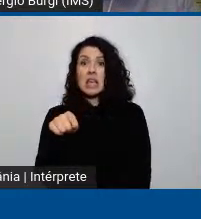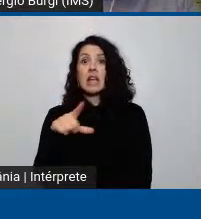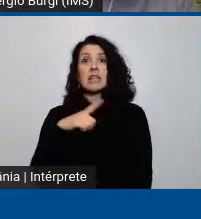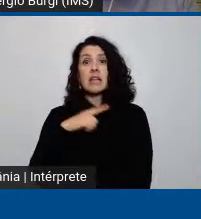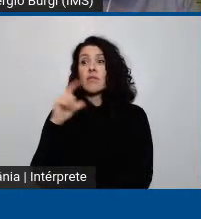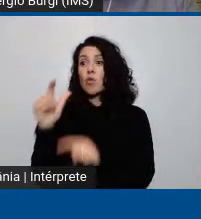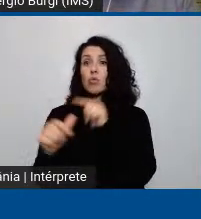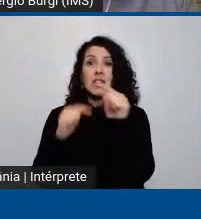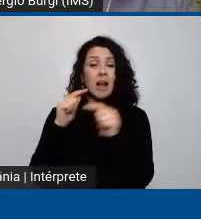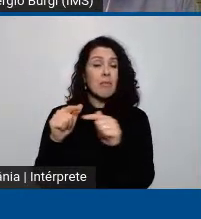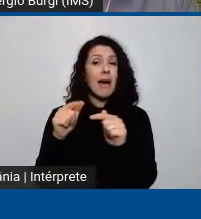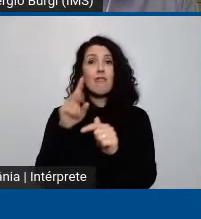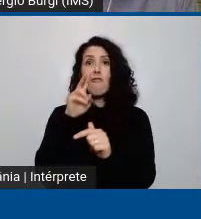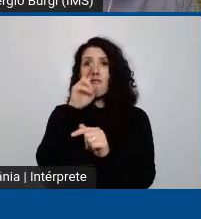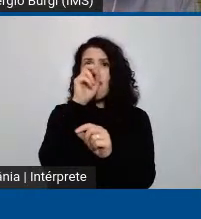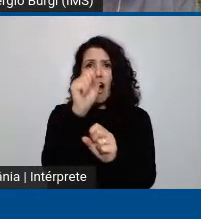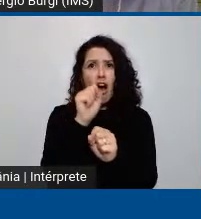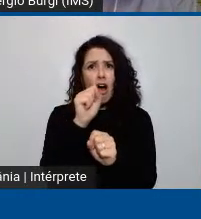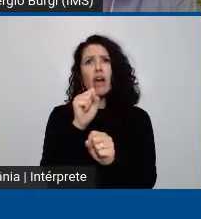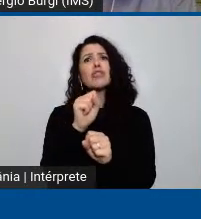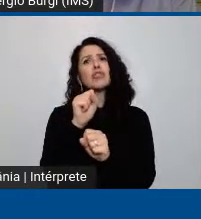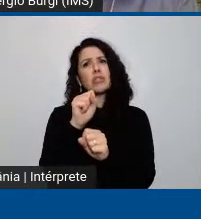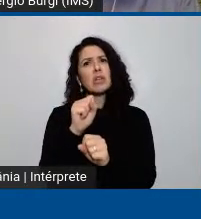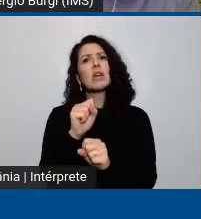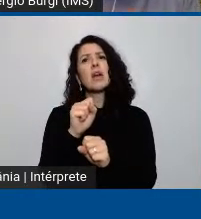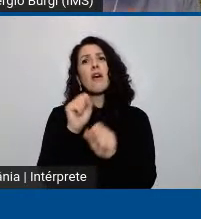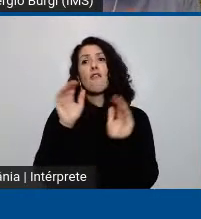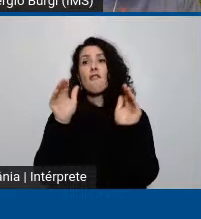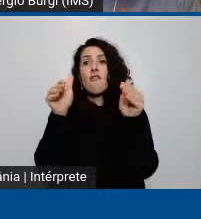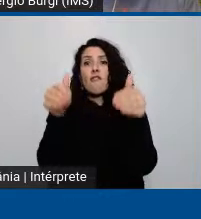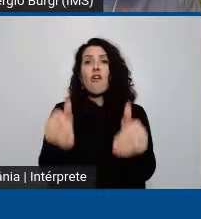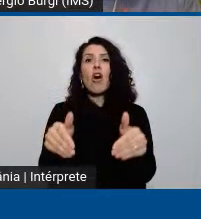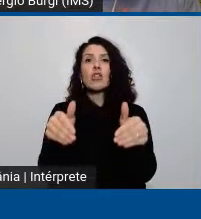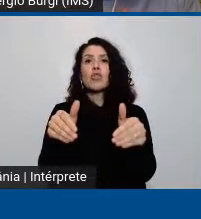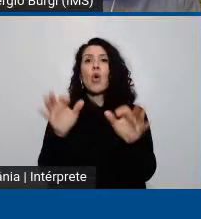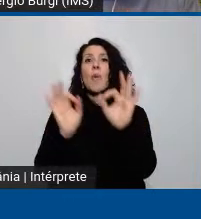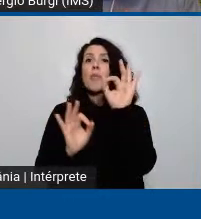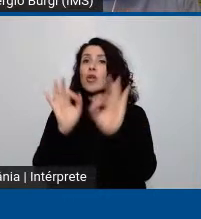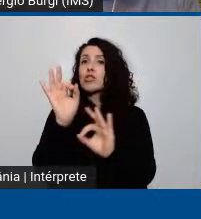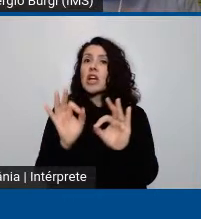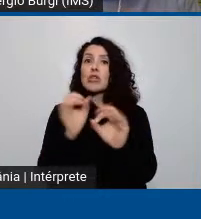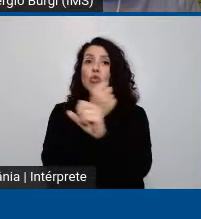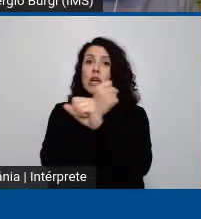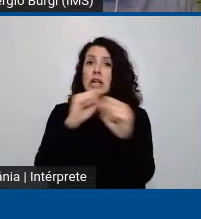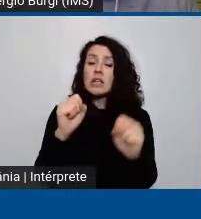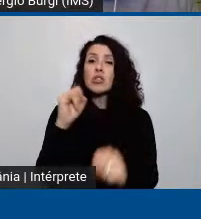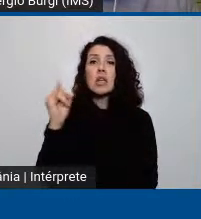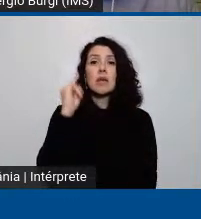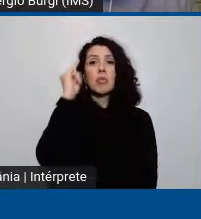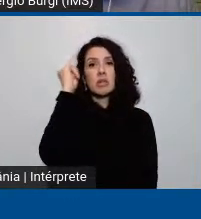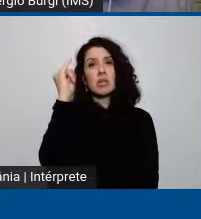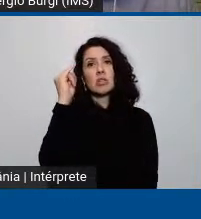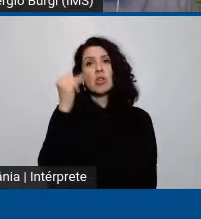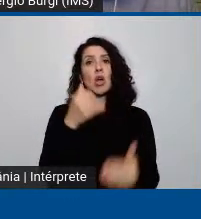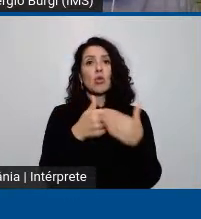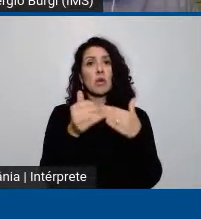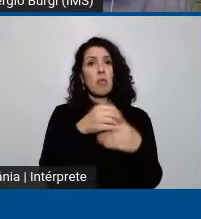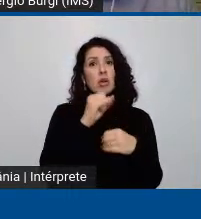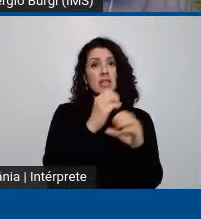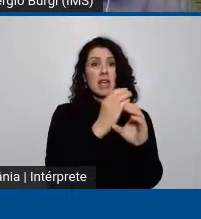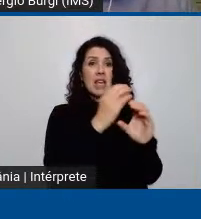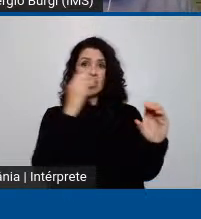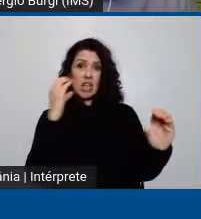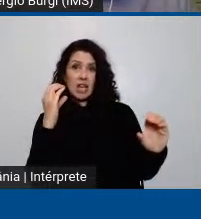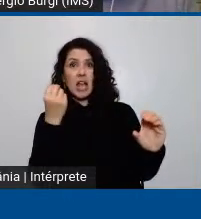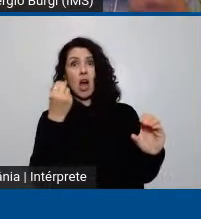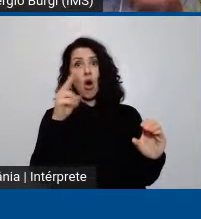muito intensa, principalmente voltada para grandes projetos, seja no campo da engenharia, seja no campo